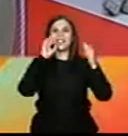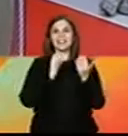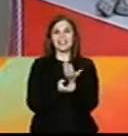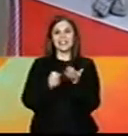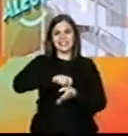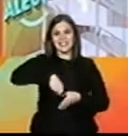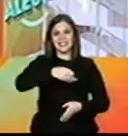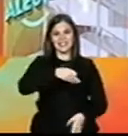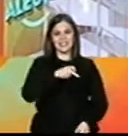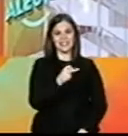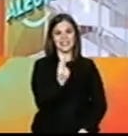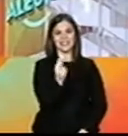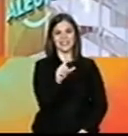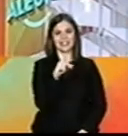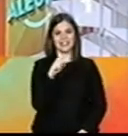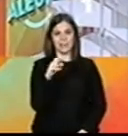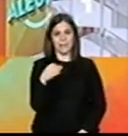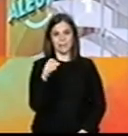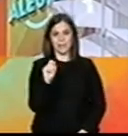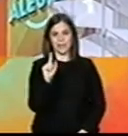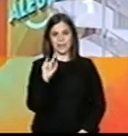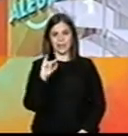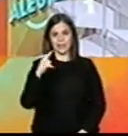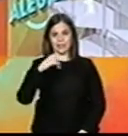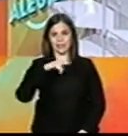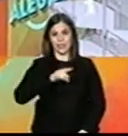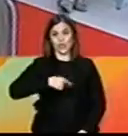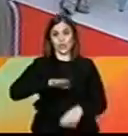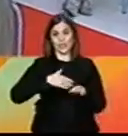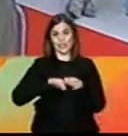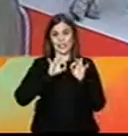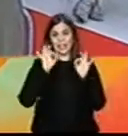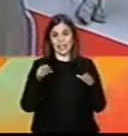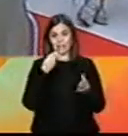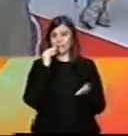Paulo, e nós vamos fazer tal e qual como se estivéssemos no restaurante. Eu ia só, não é?